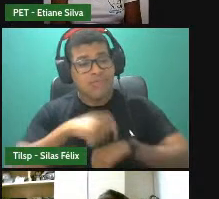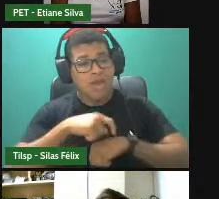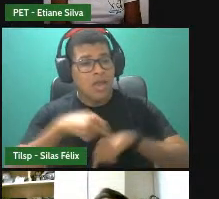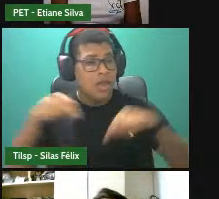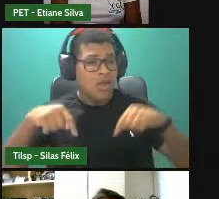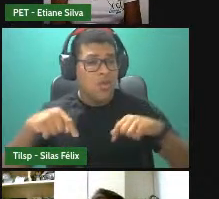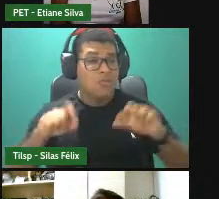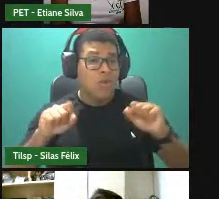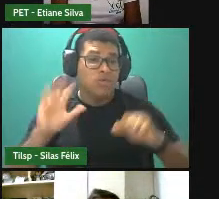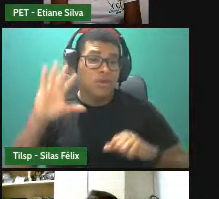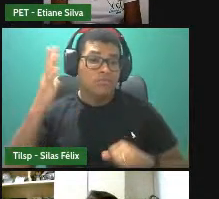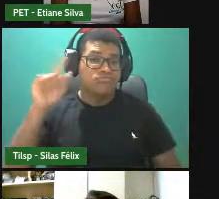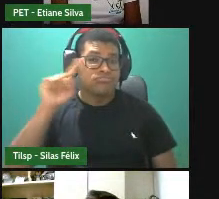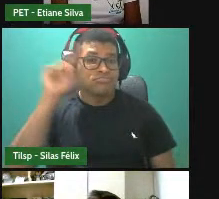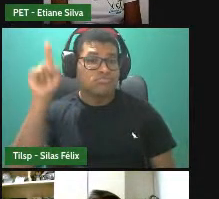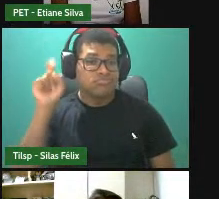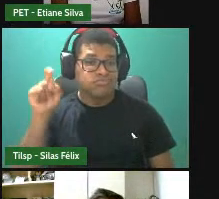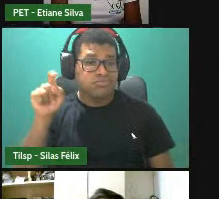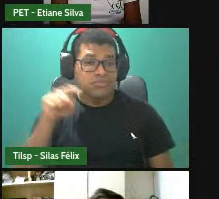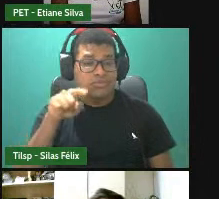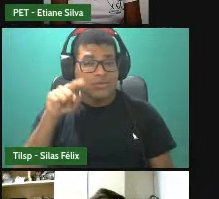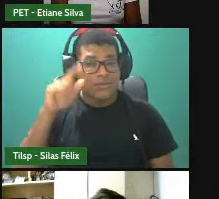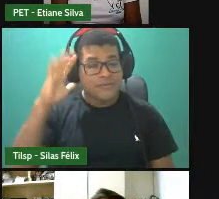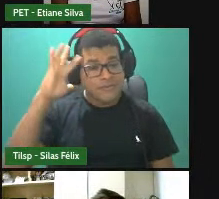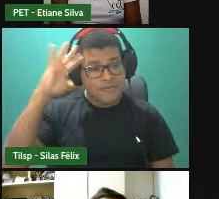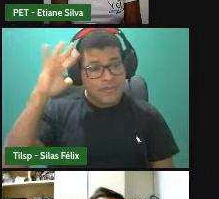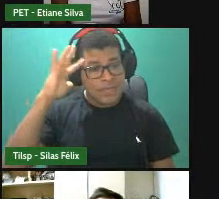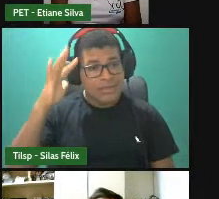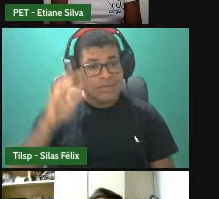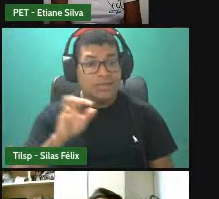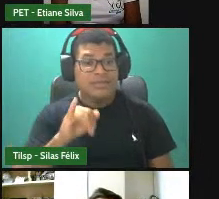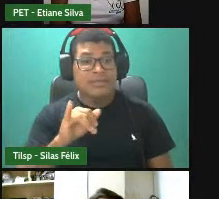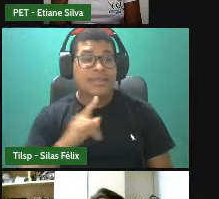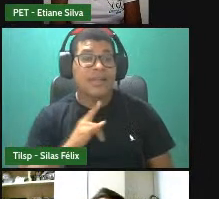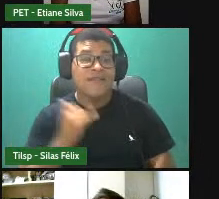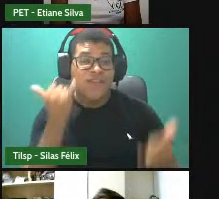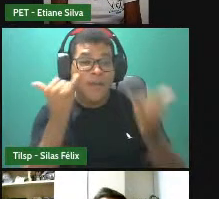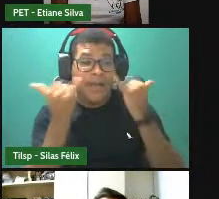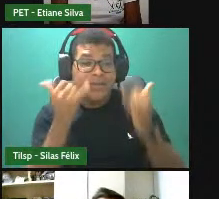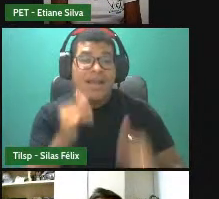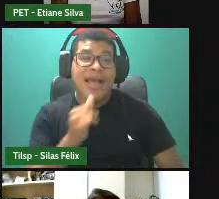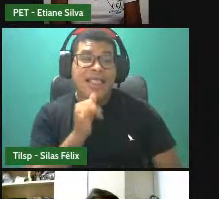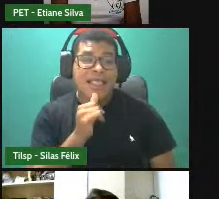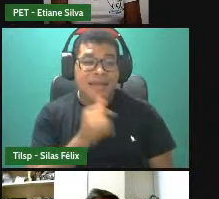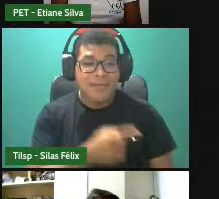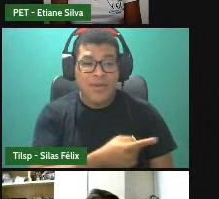surjam algumas interrogações, principalmente quando você se deparar com essa informação,